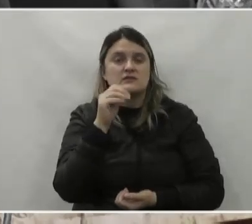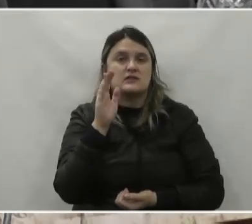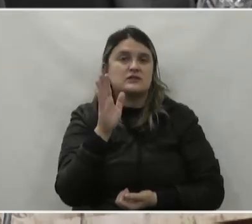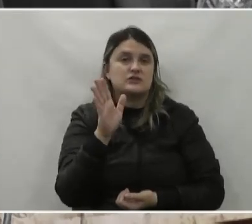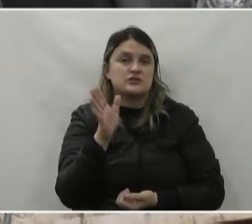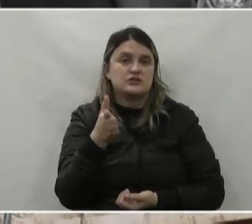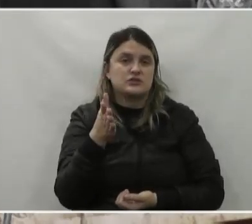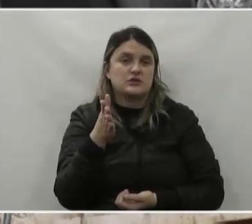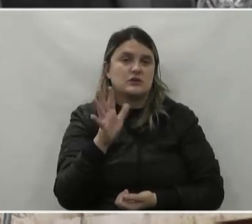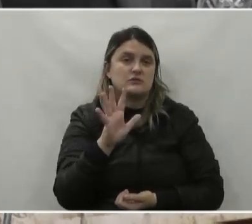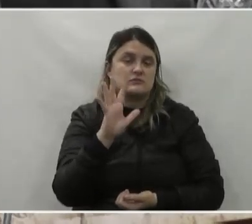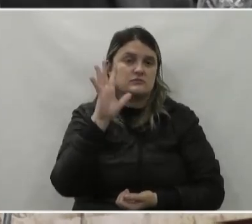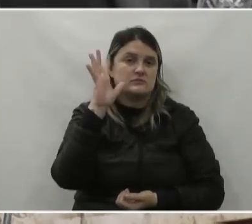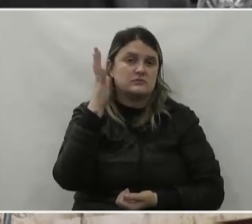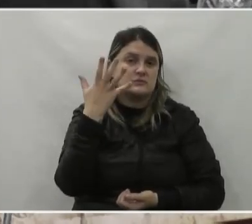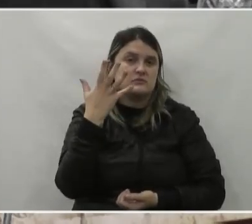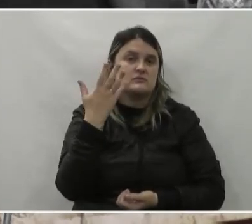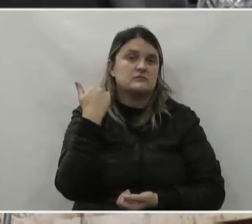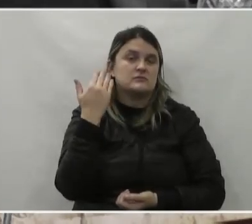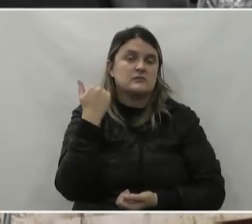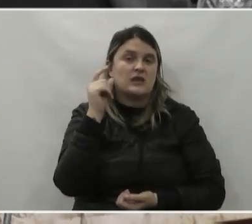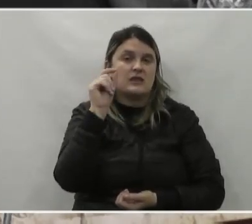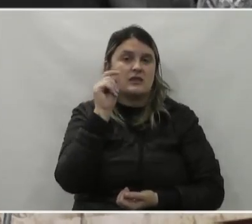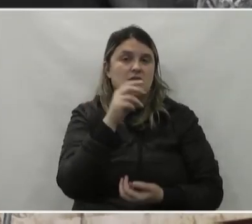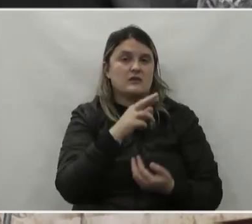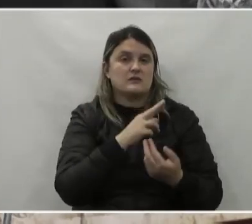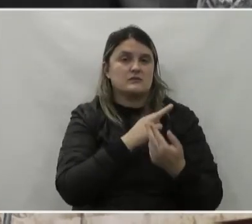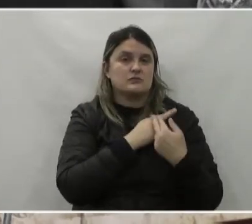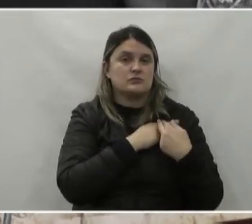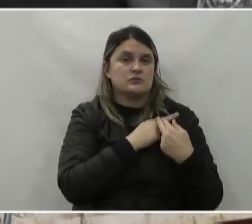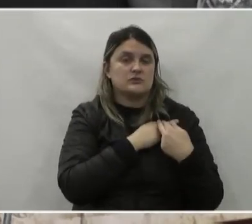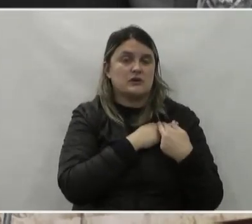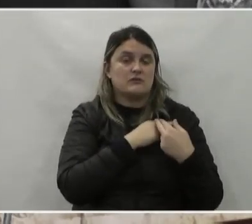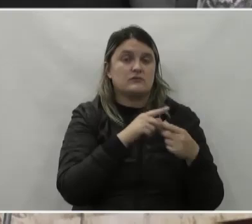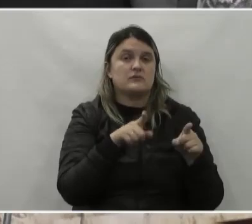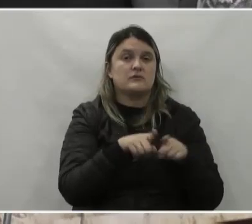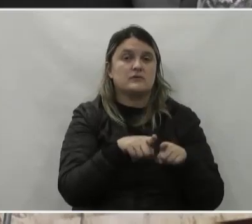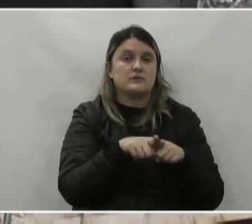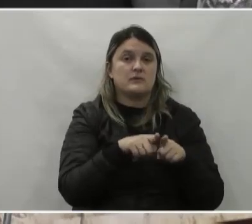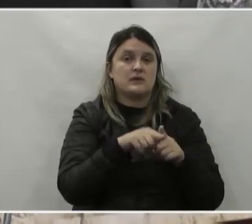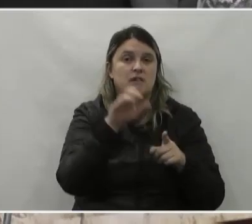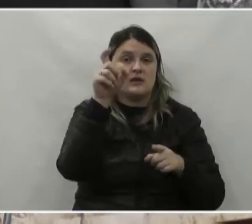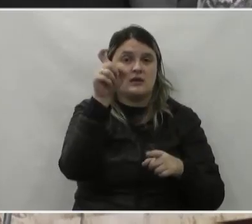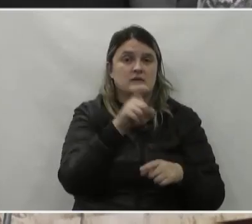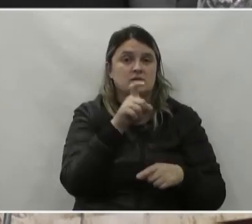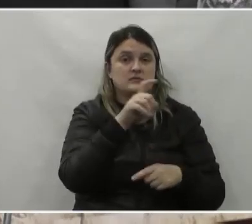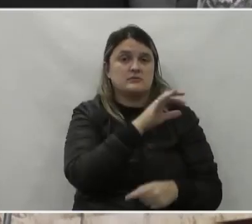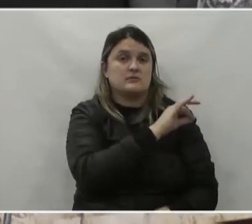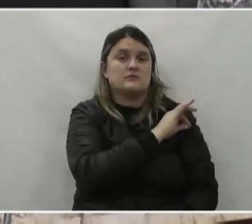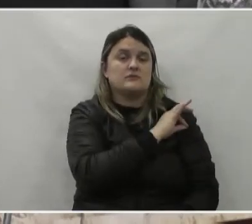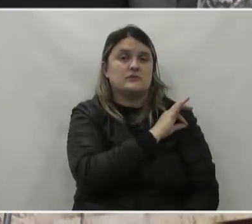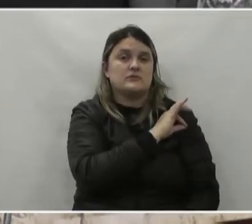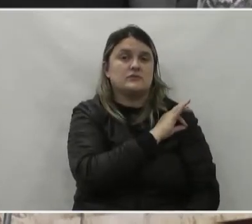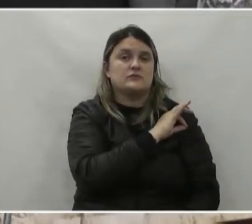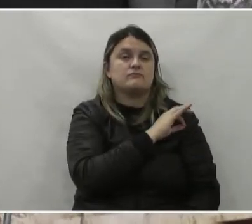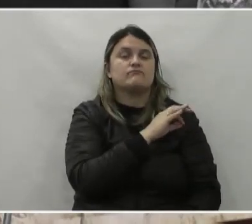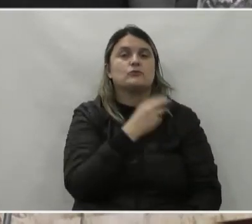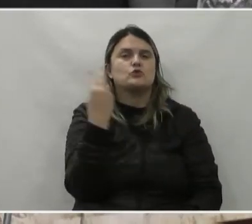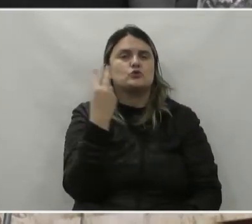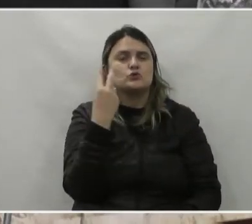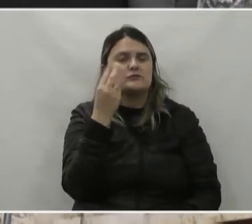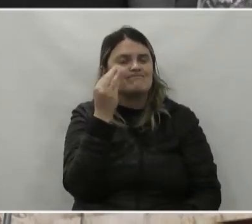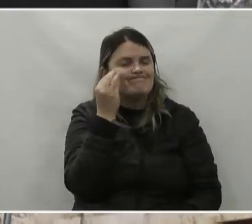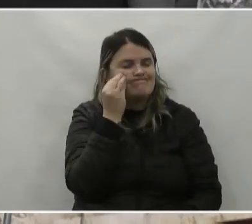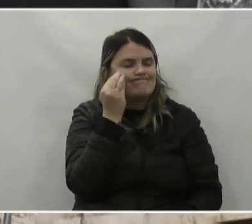últimos dias, tanto pelo responsável da empresa, quanto pelo ex-prefeito Santim Roveda, que eles tentaram colocar como